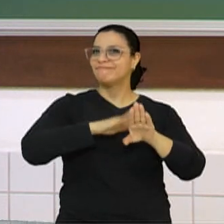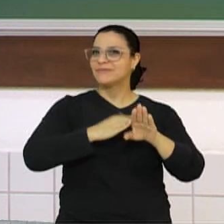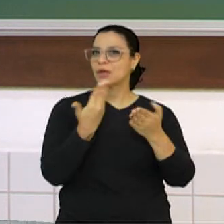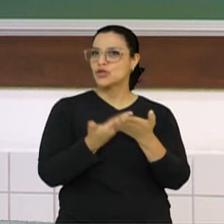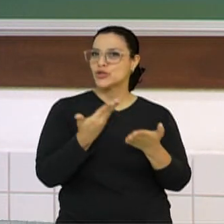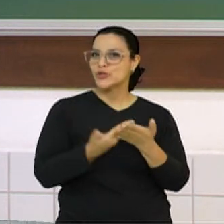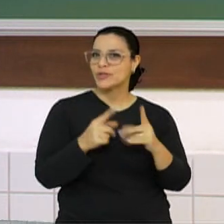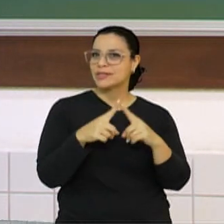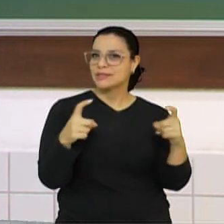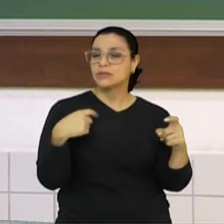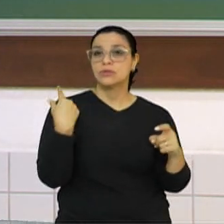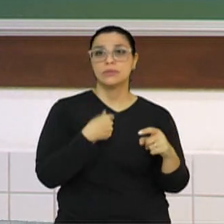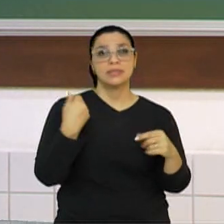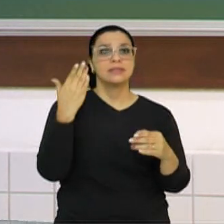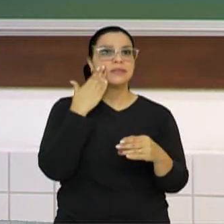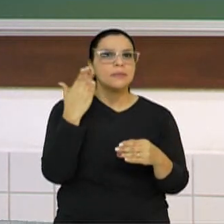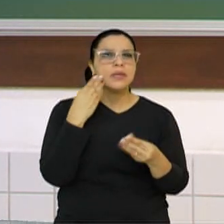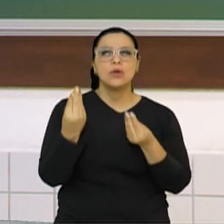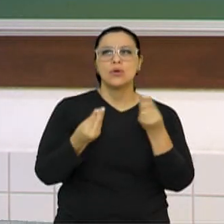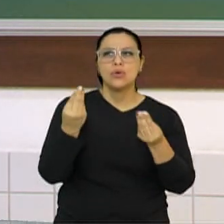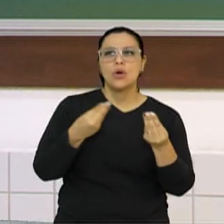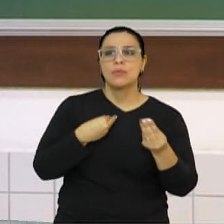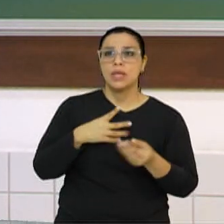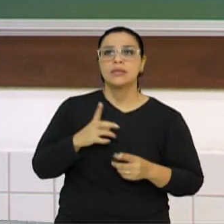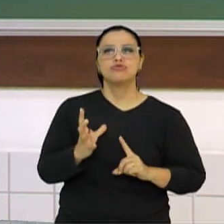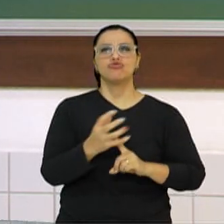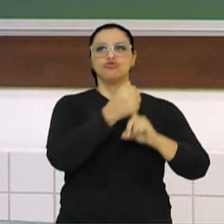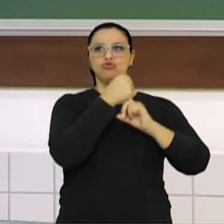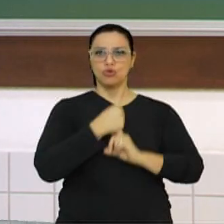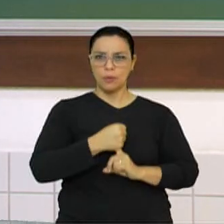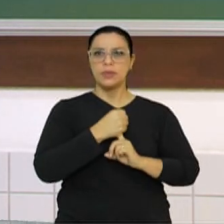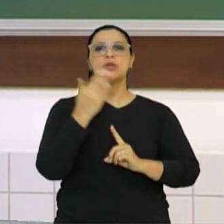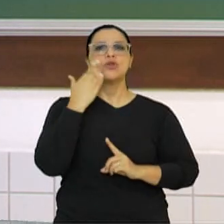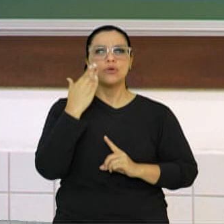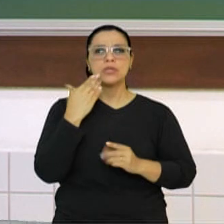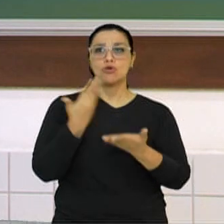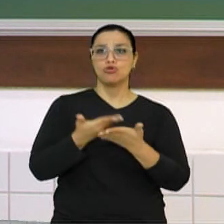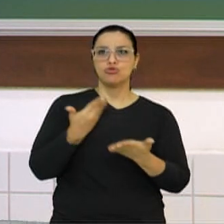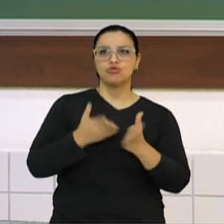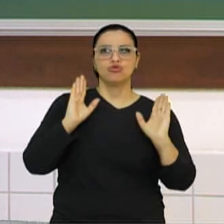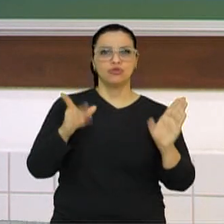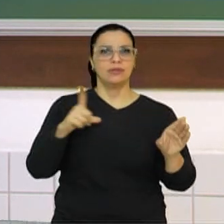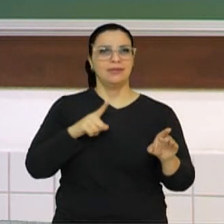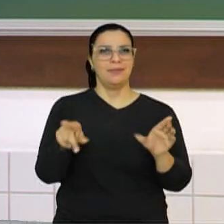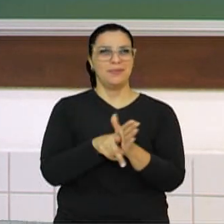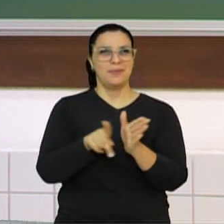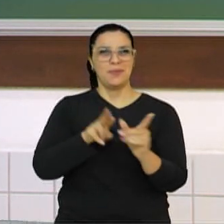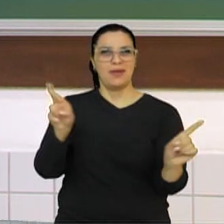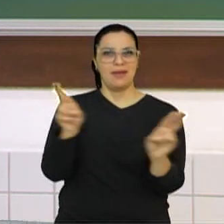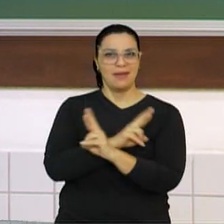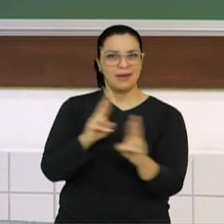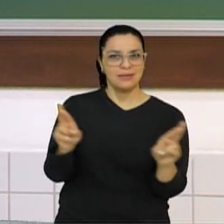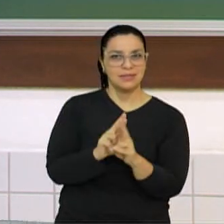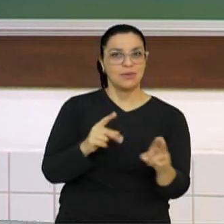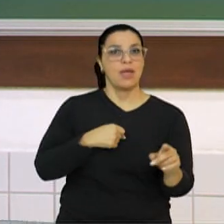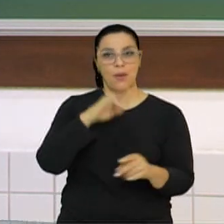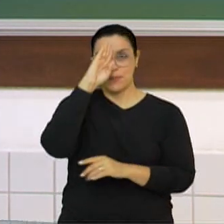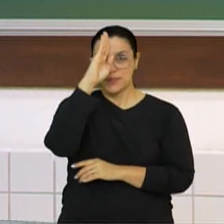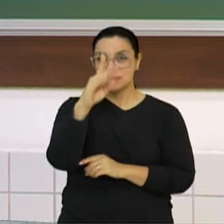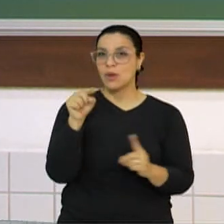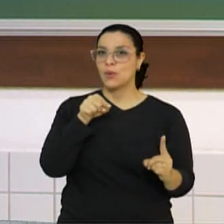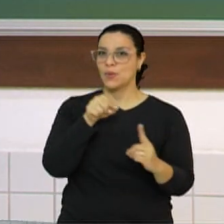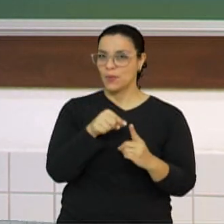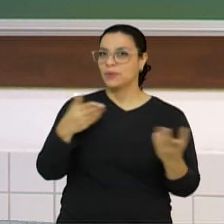estudo científico em si, a gente tem que saber, tem que dominar aquilo que a gente está fazendo ali nesse sentido. Essa é a ideia